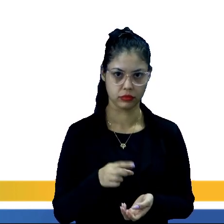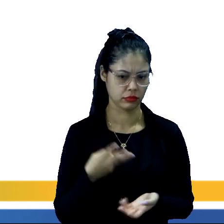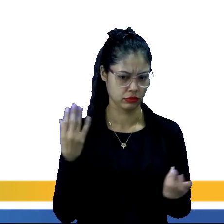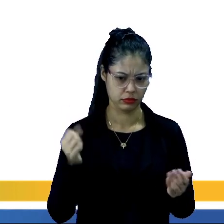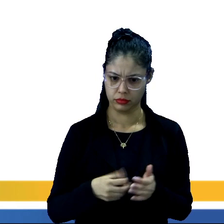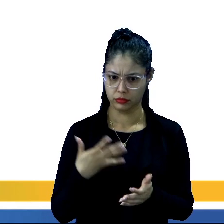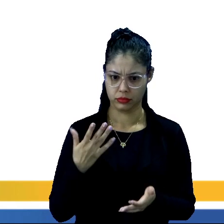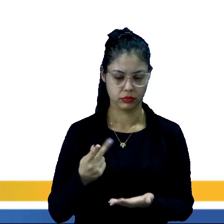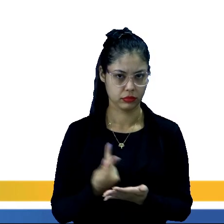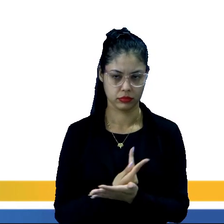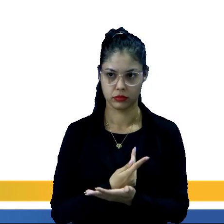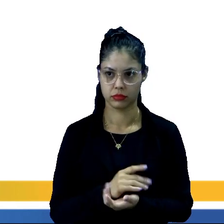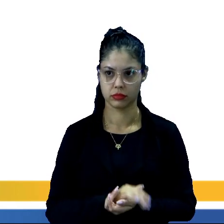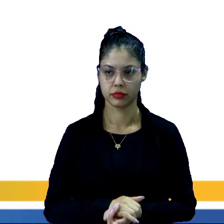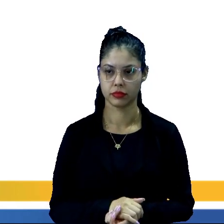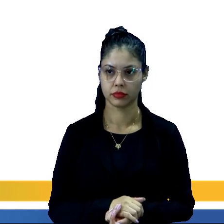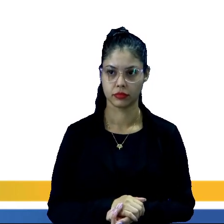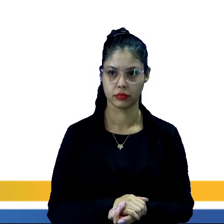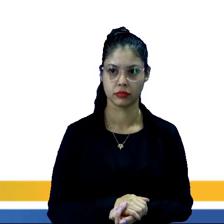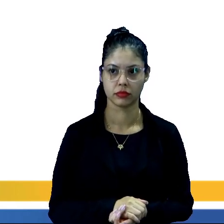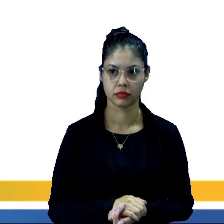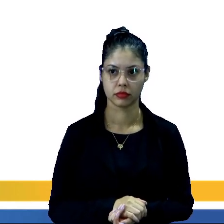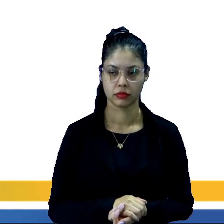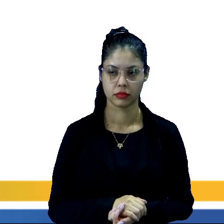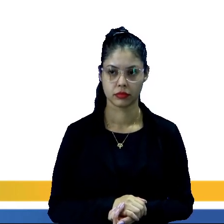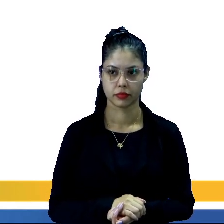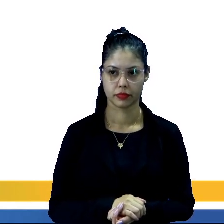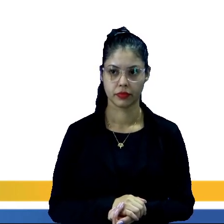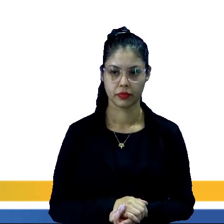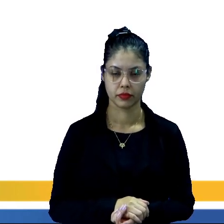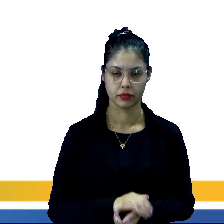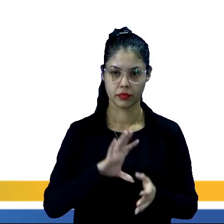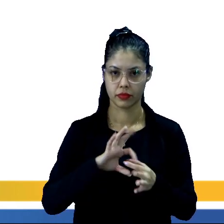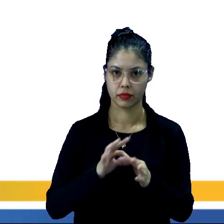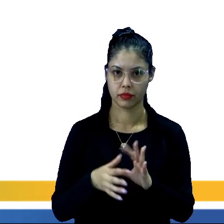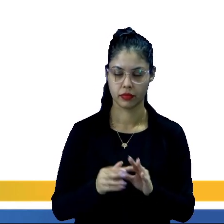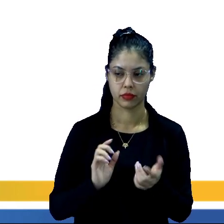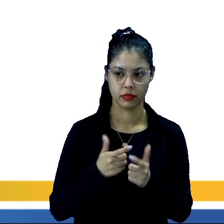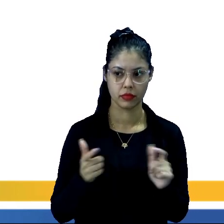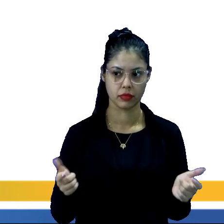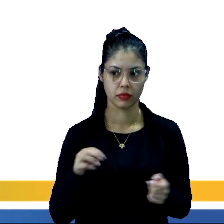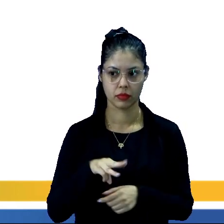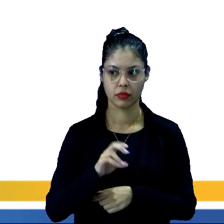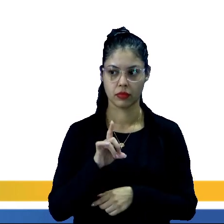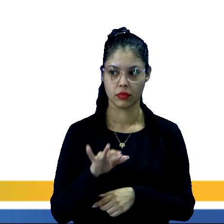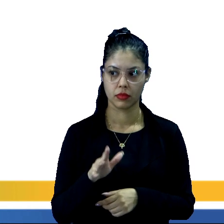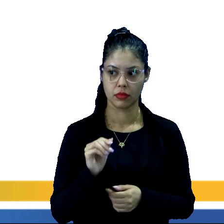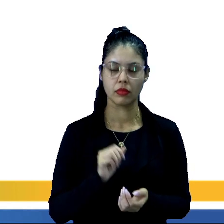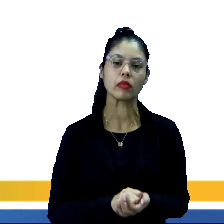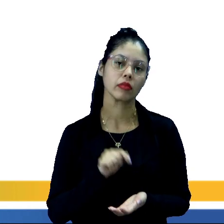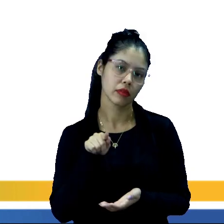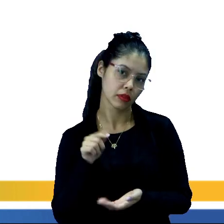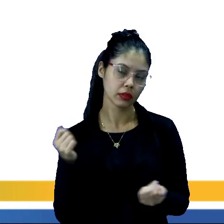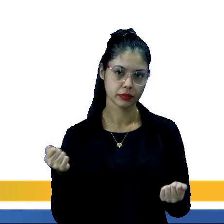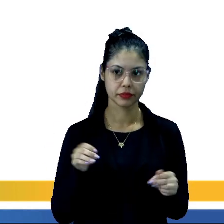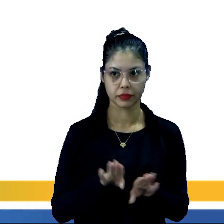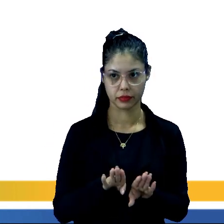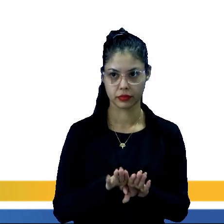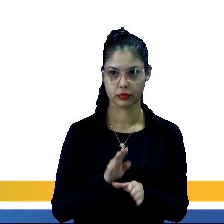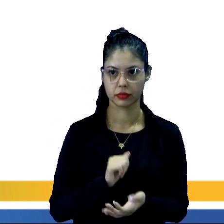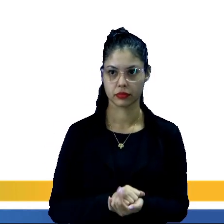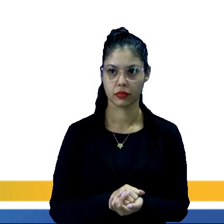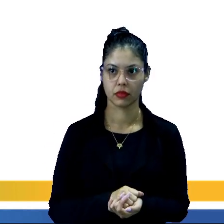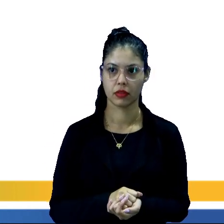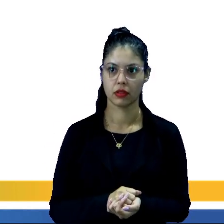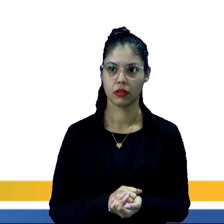não podem estar equivocadas. Ou seja, né? Dentro do contexto dele, a maioria é muçulmana, então ele é muçulmano porque